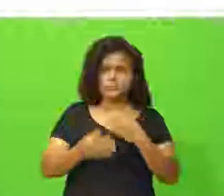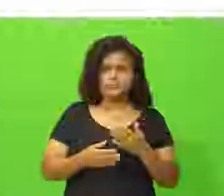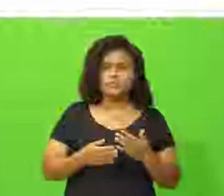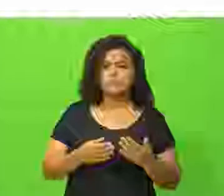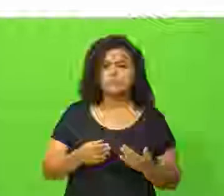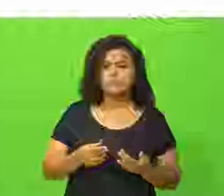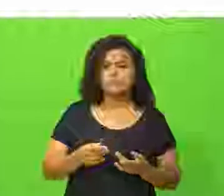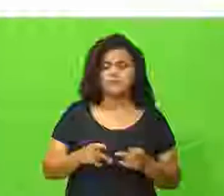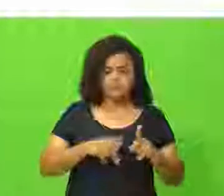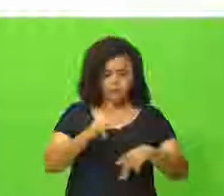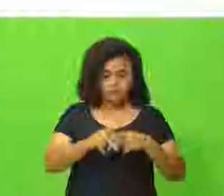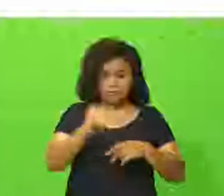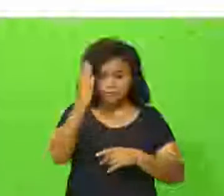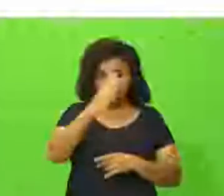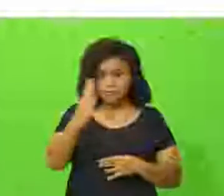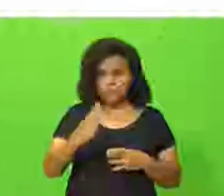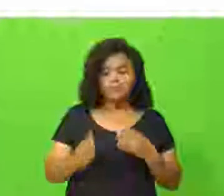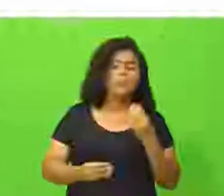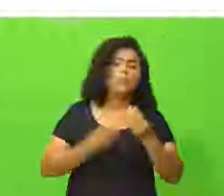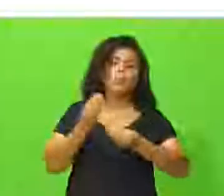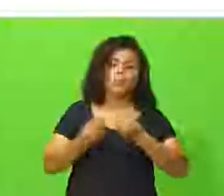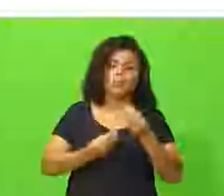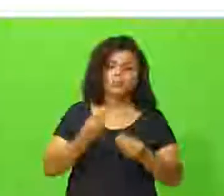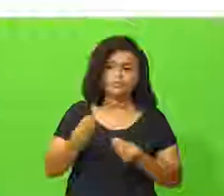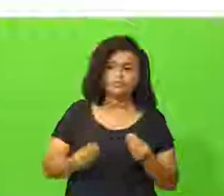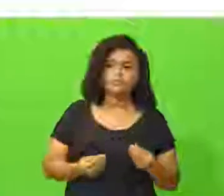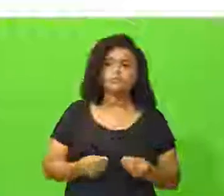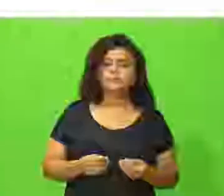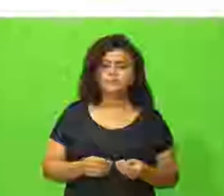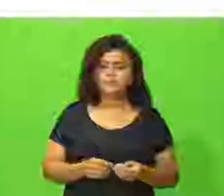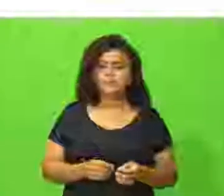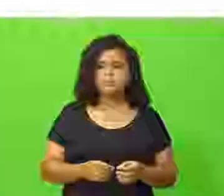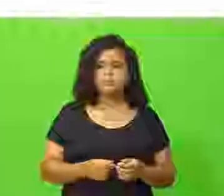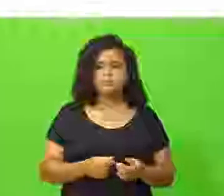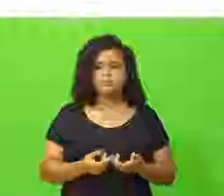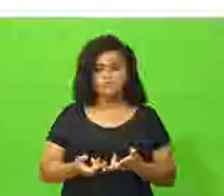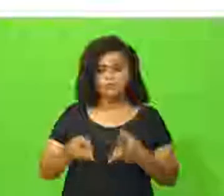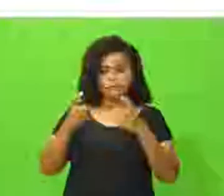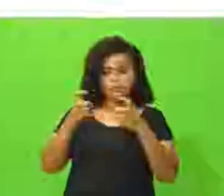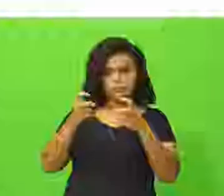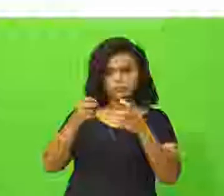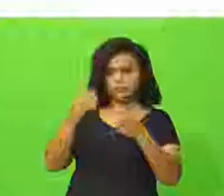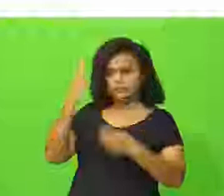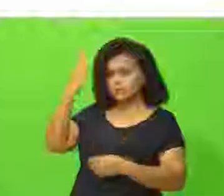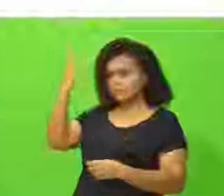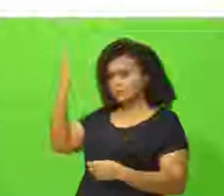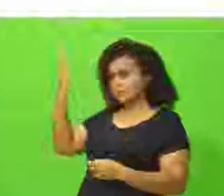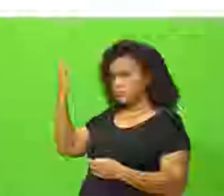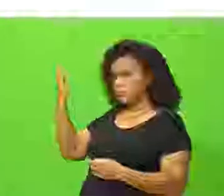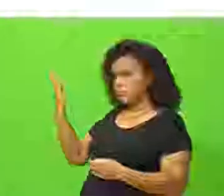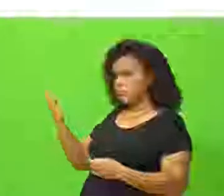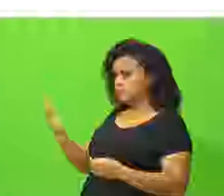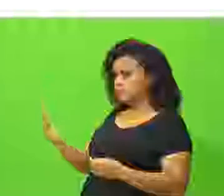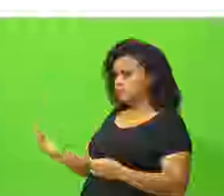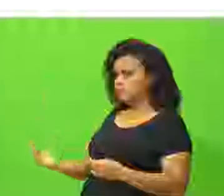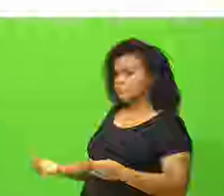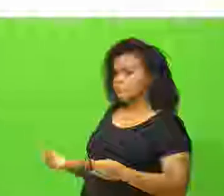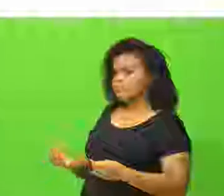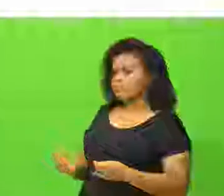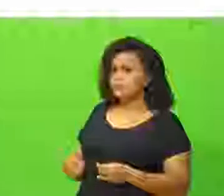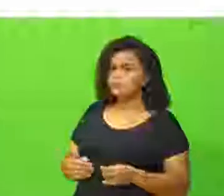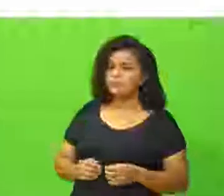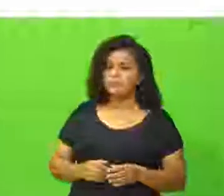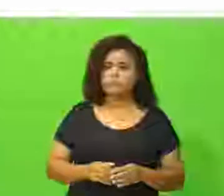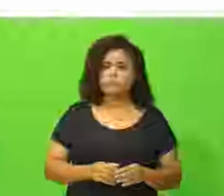população brasileira a partir do gráfico. Vejamos bem, tá? No caso,